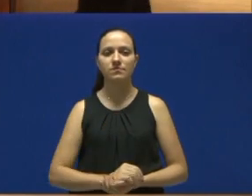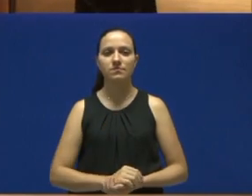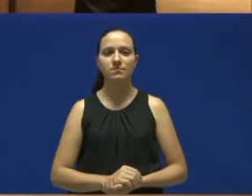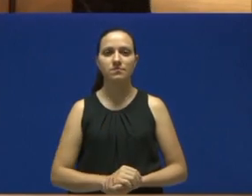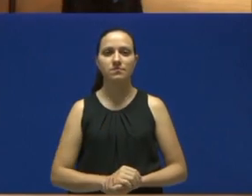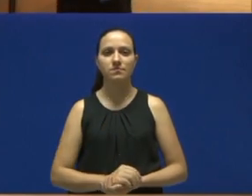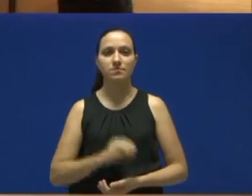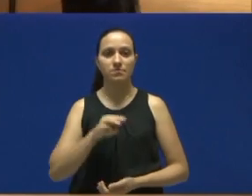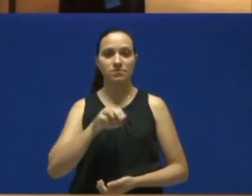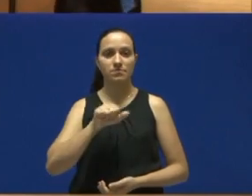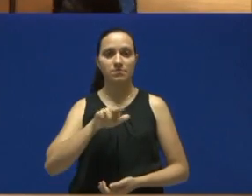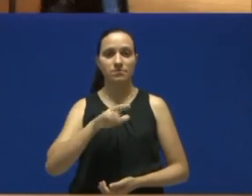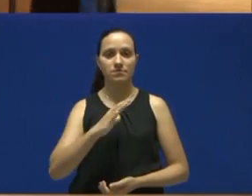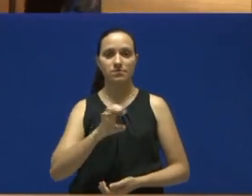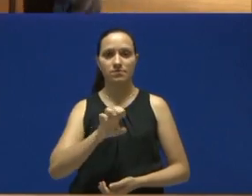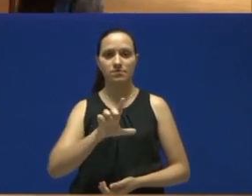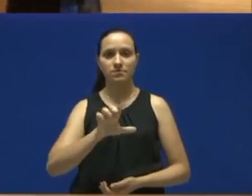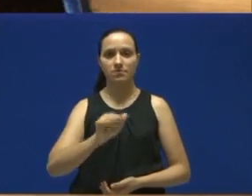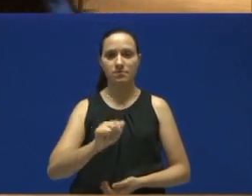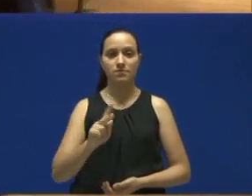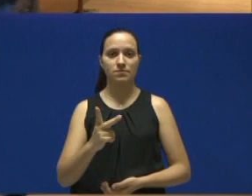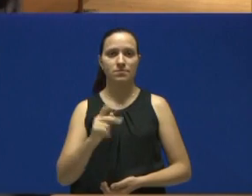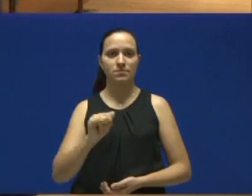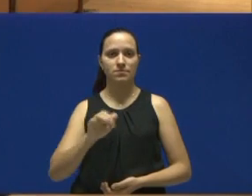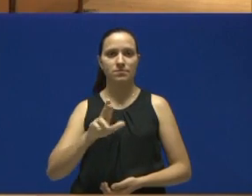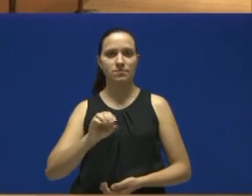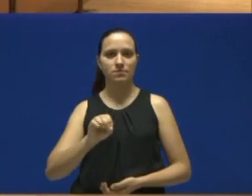marcela hiroshime abará